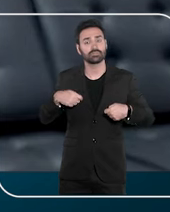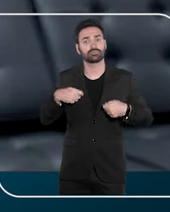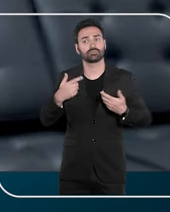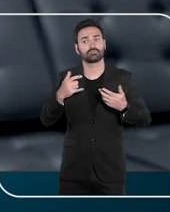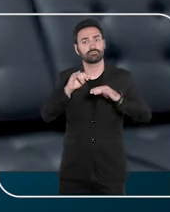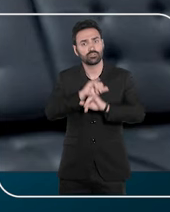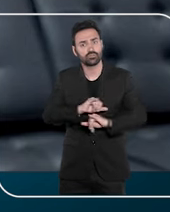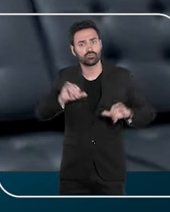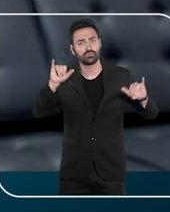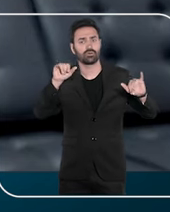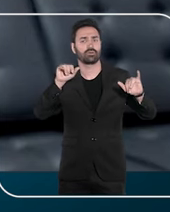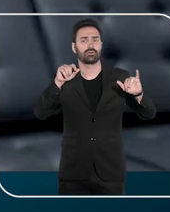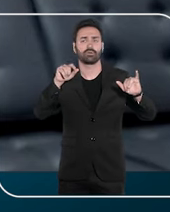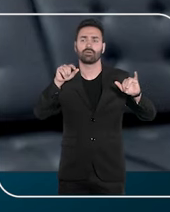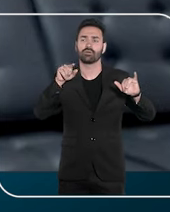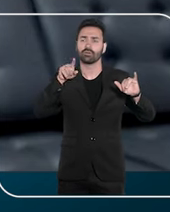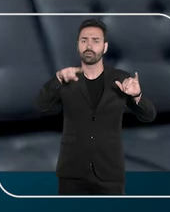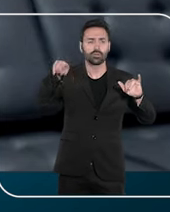precedentes por